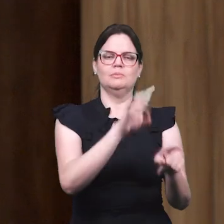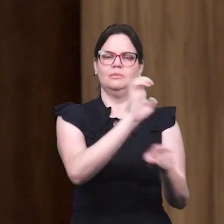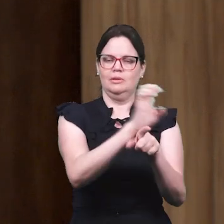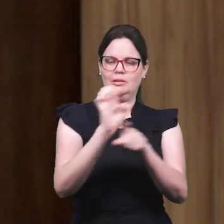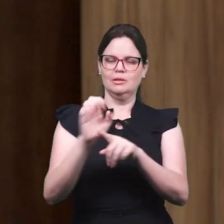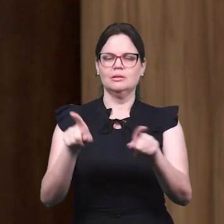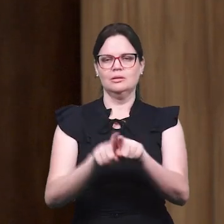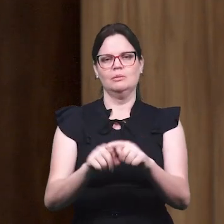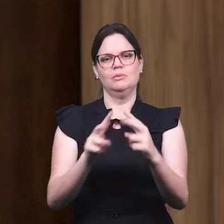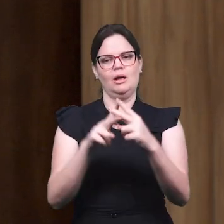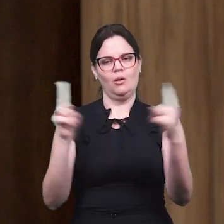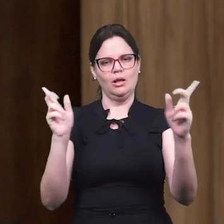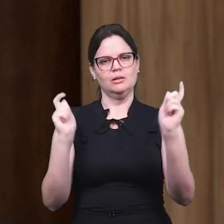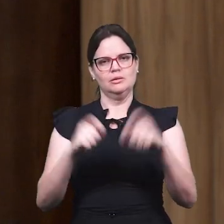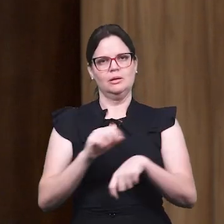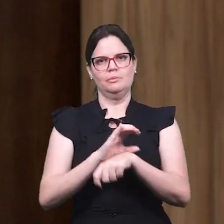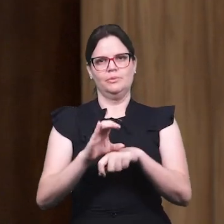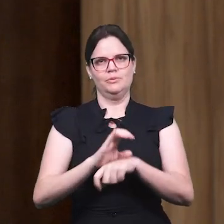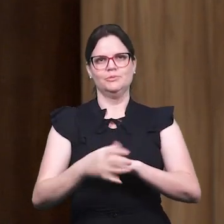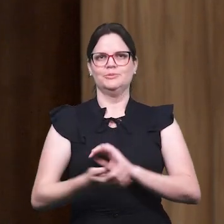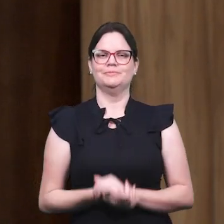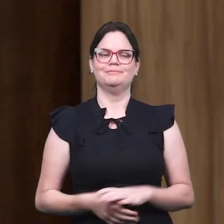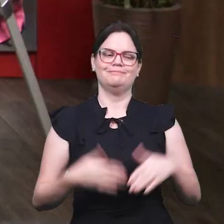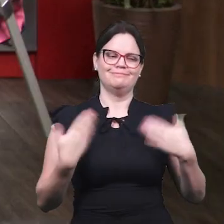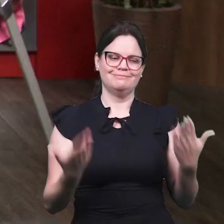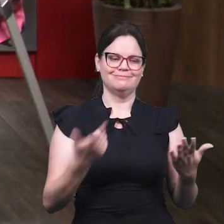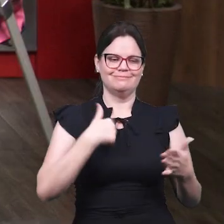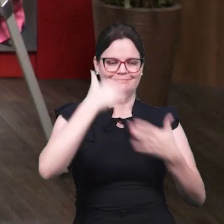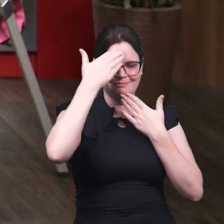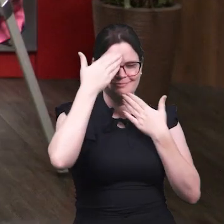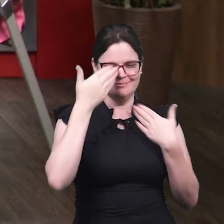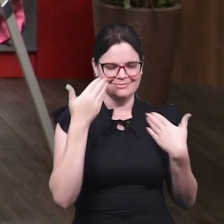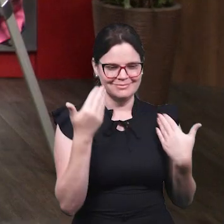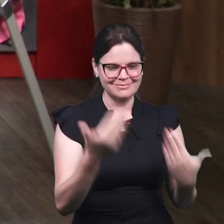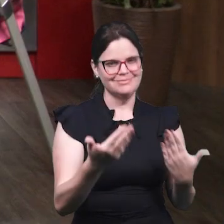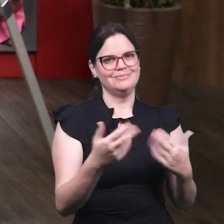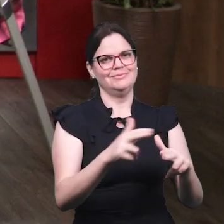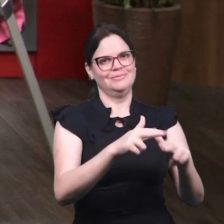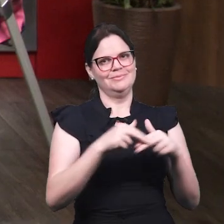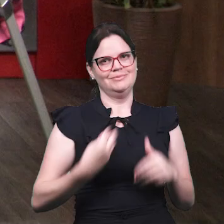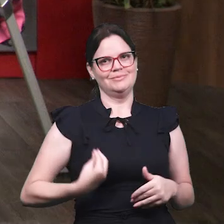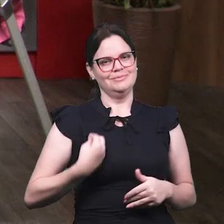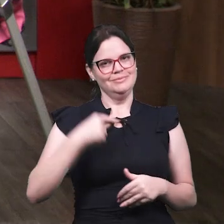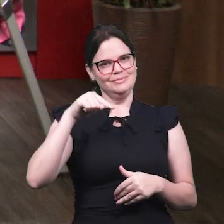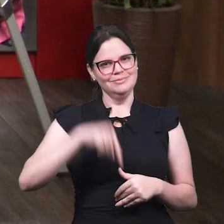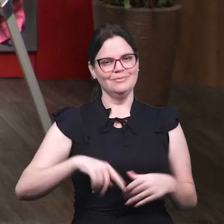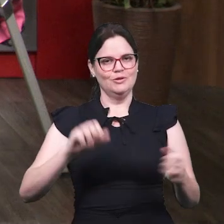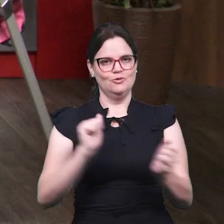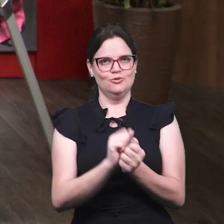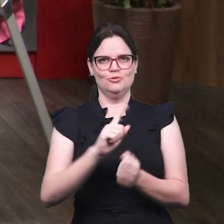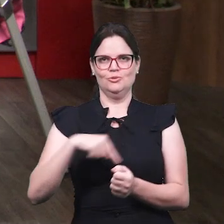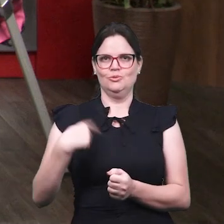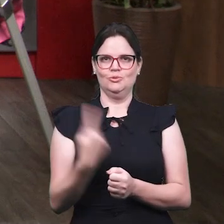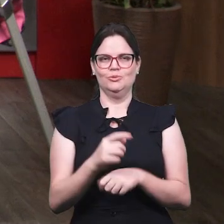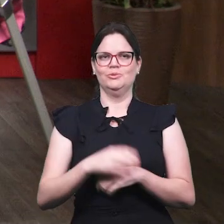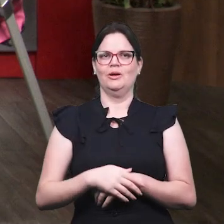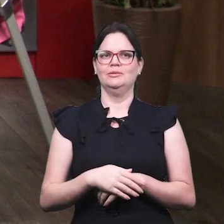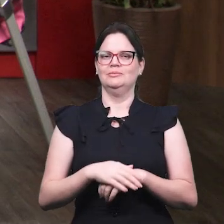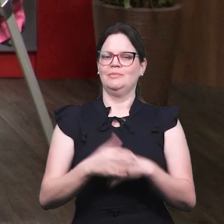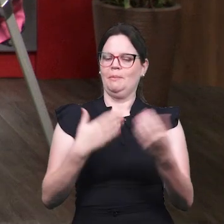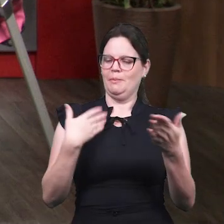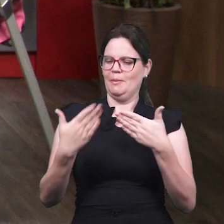também que atendem essa demanda. Doutor, quero agradecer muito a sua presença aqui, porque trouxe